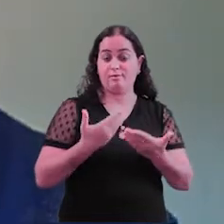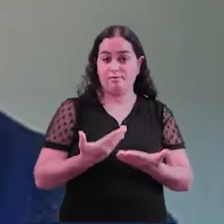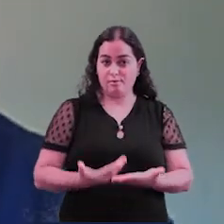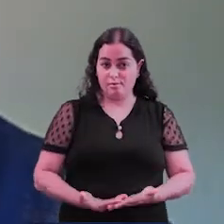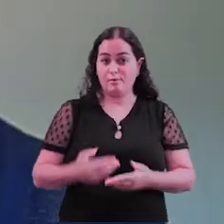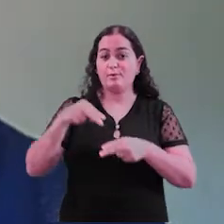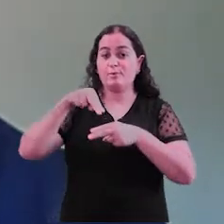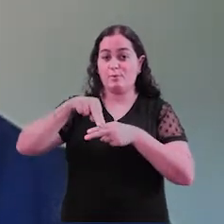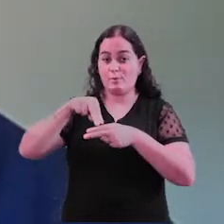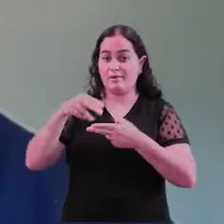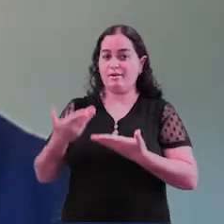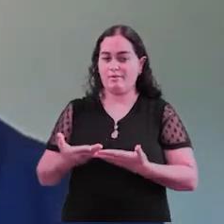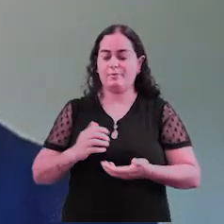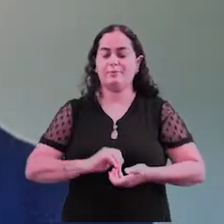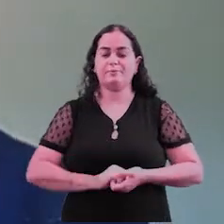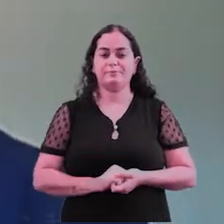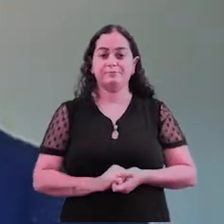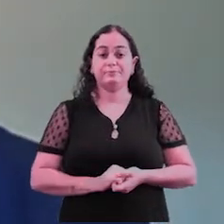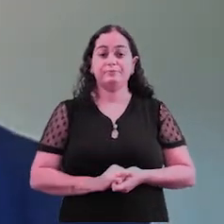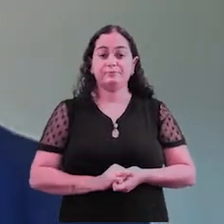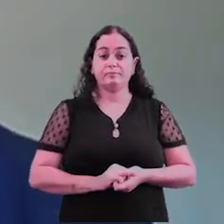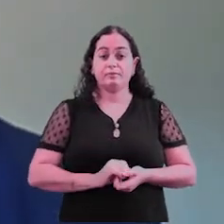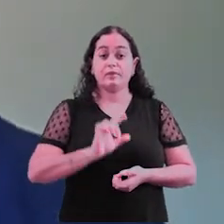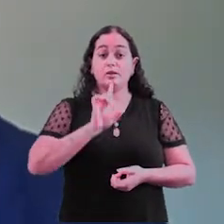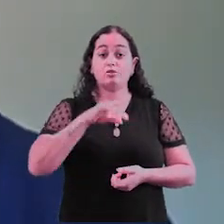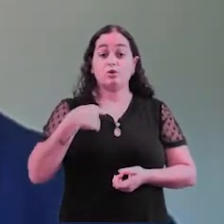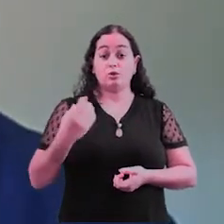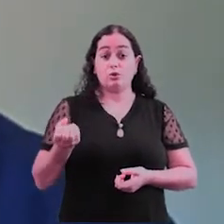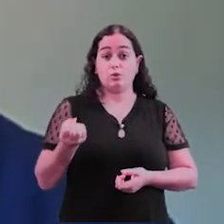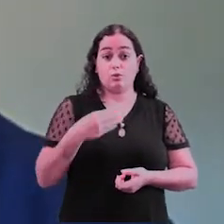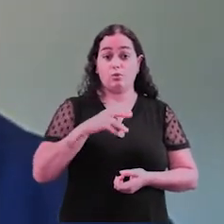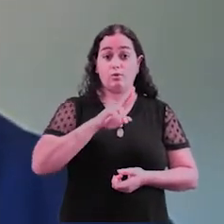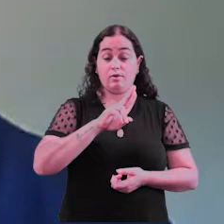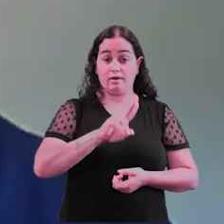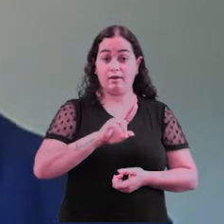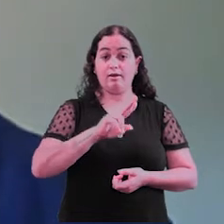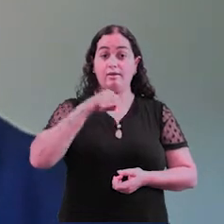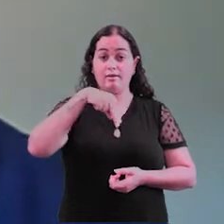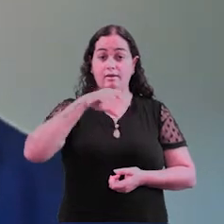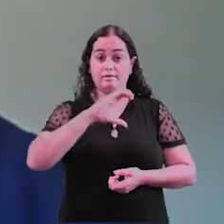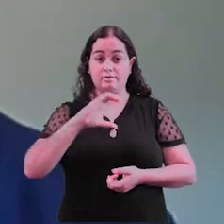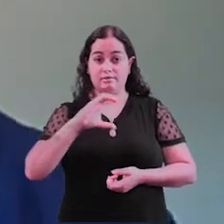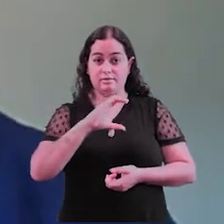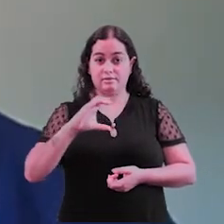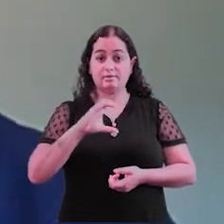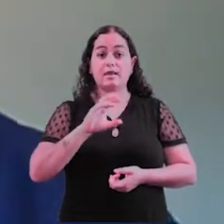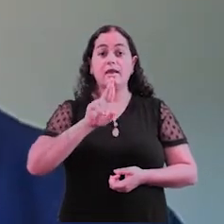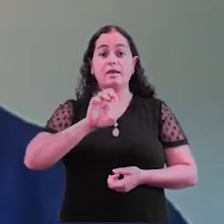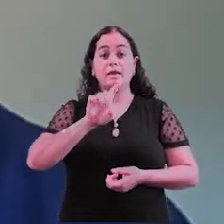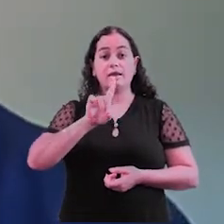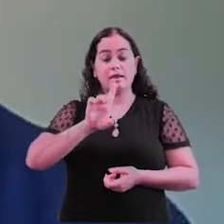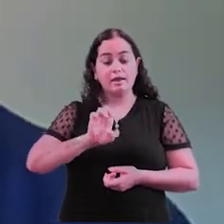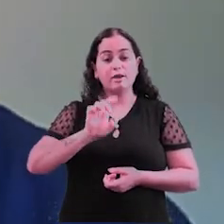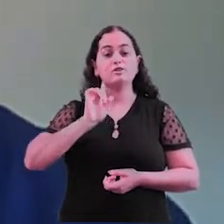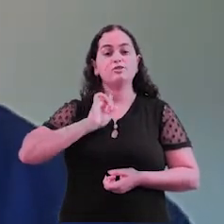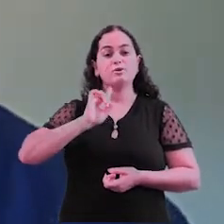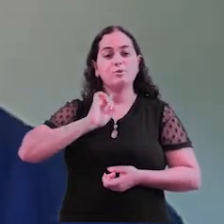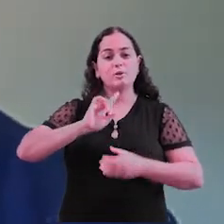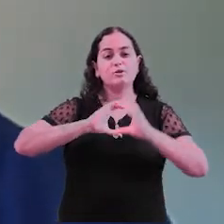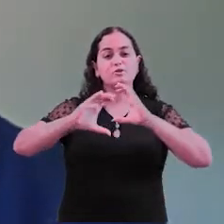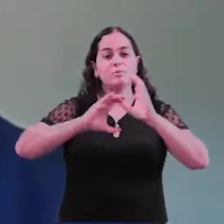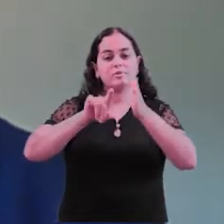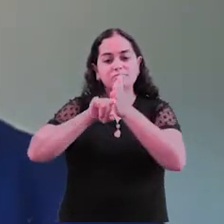a UFTM, em Uberaba. Sou membro recente da RMCC, nossa querida Rede Mineira de